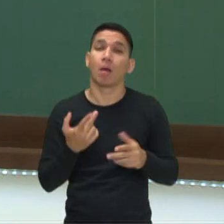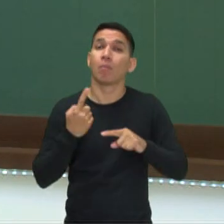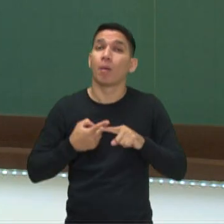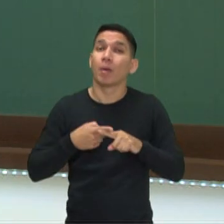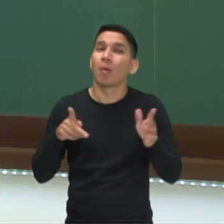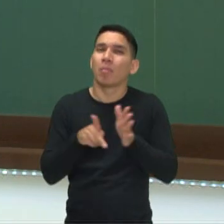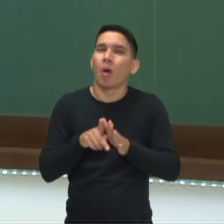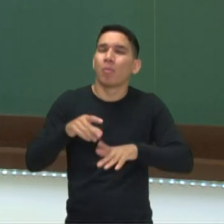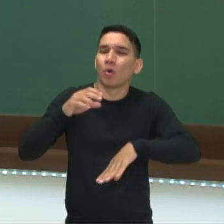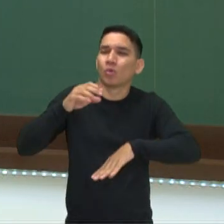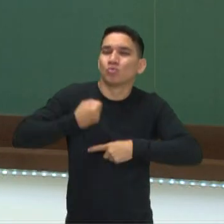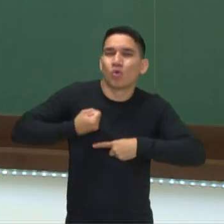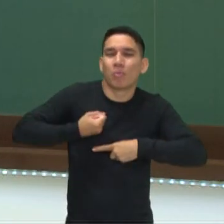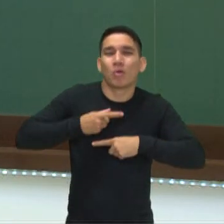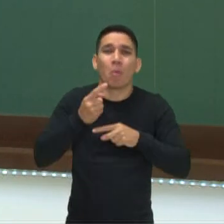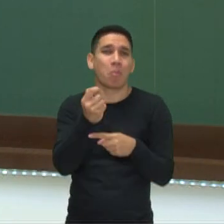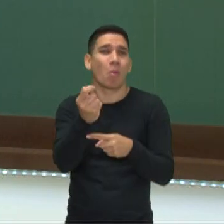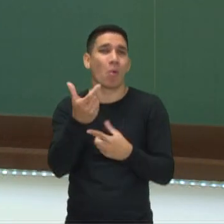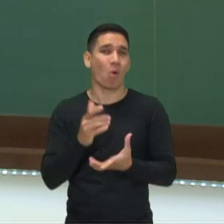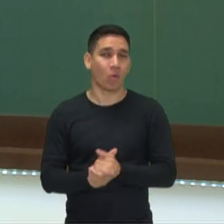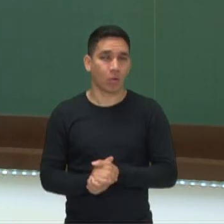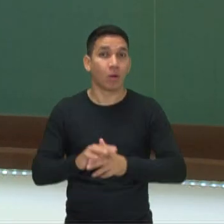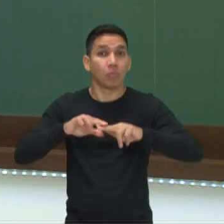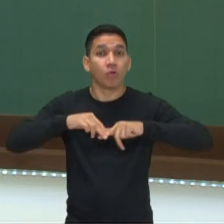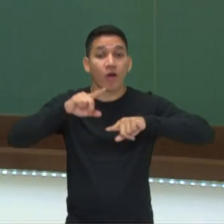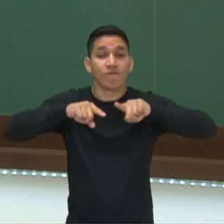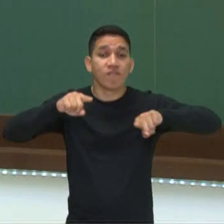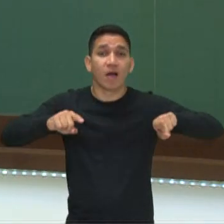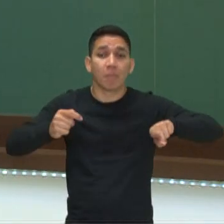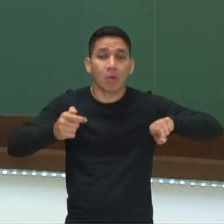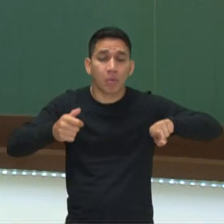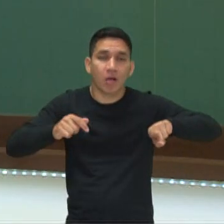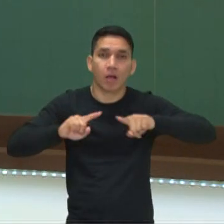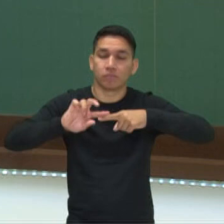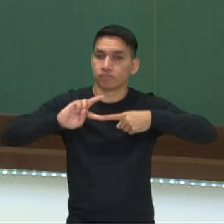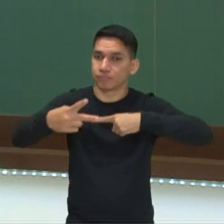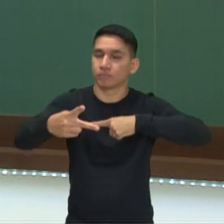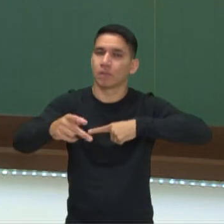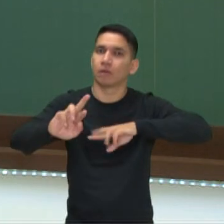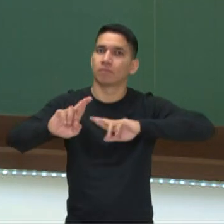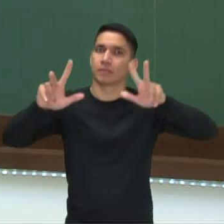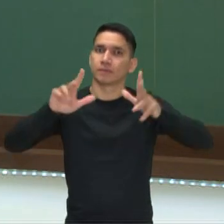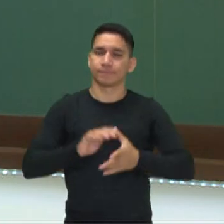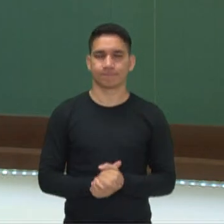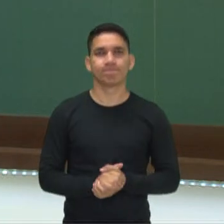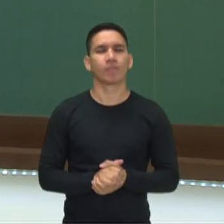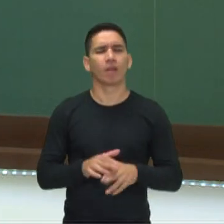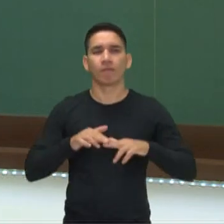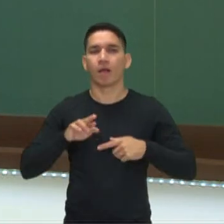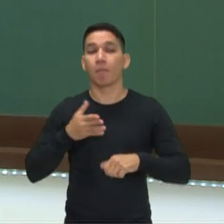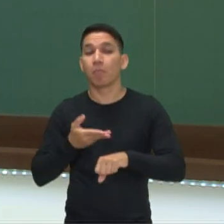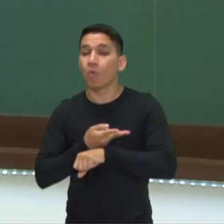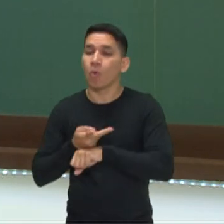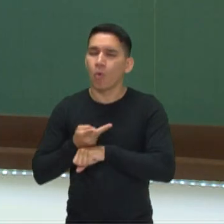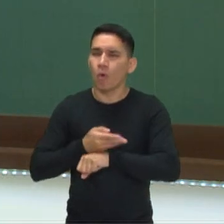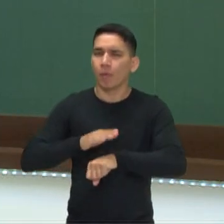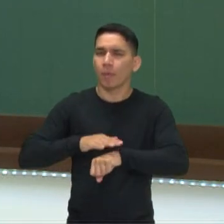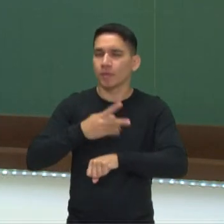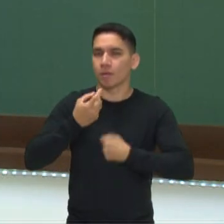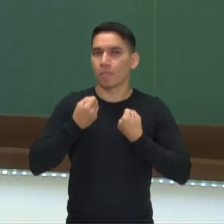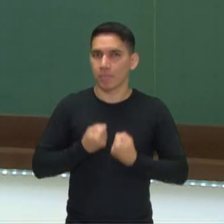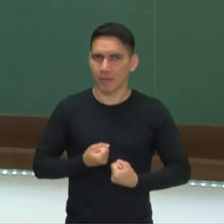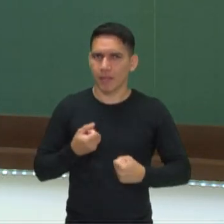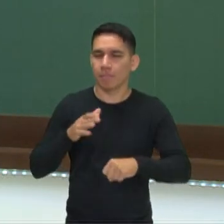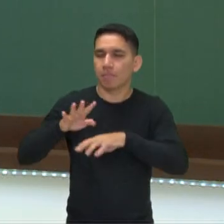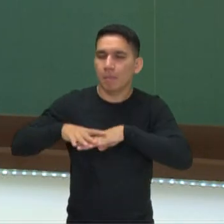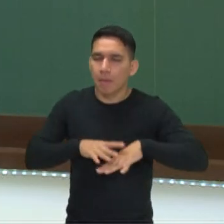com números muito pequenos. Então, pequenas variações dão grandes diferenças. Então vai lá, encontra a sua massa, encontra a sua altura e faz a